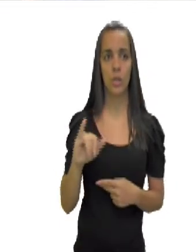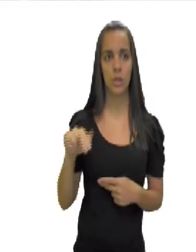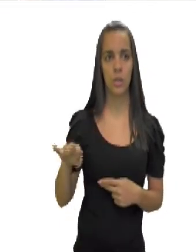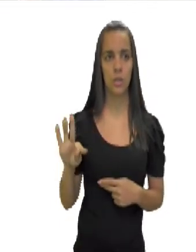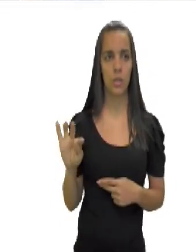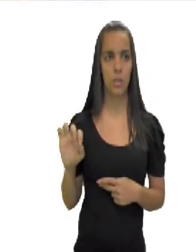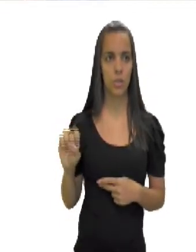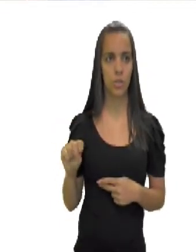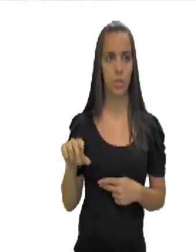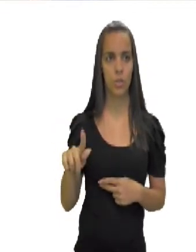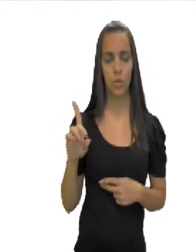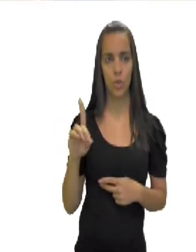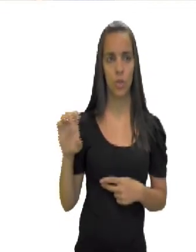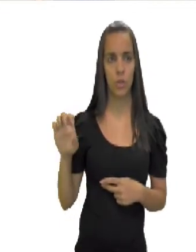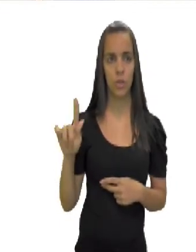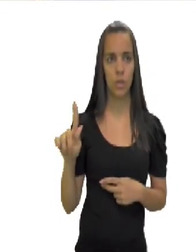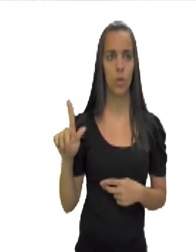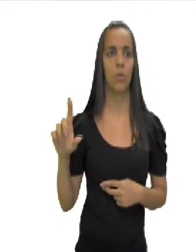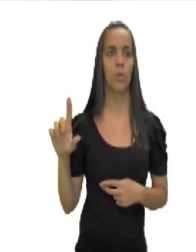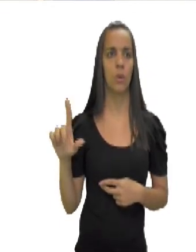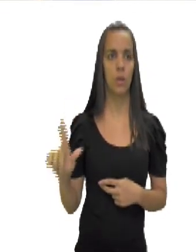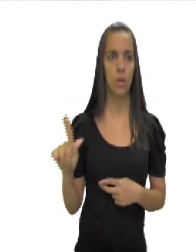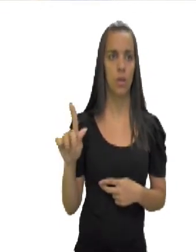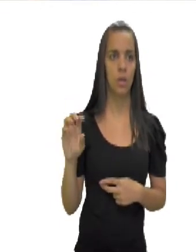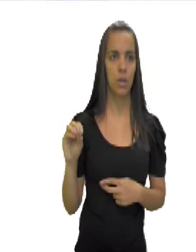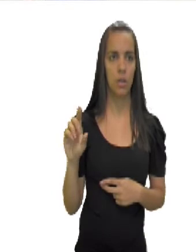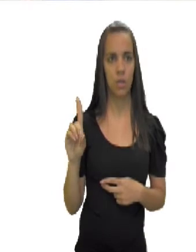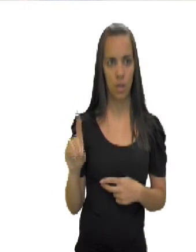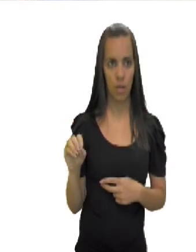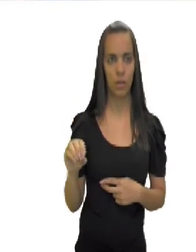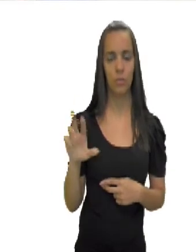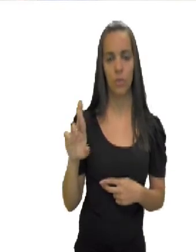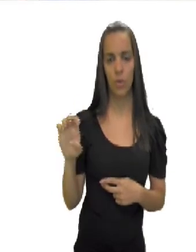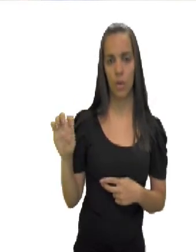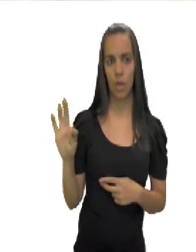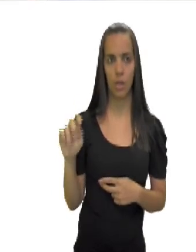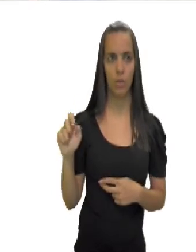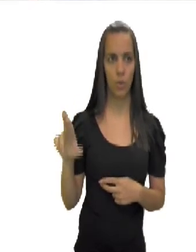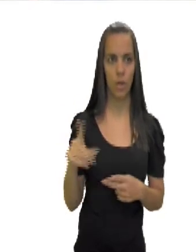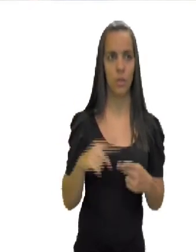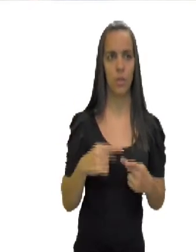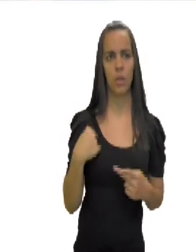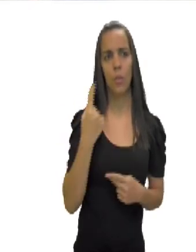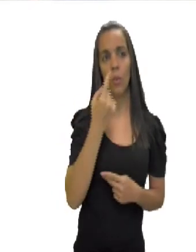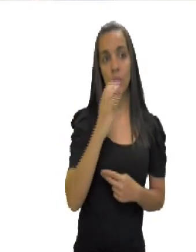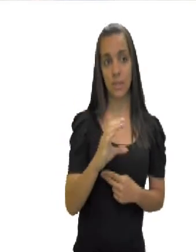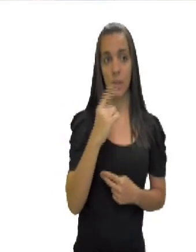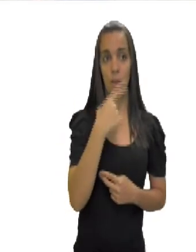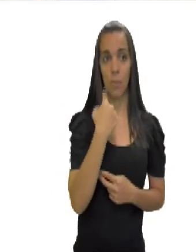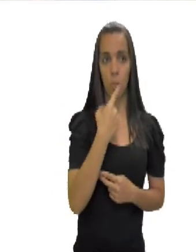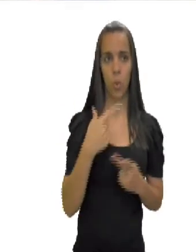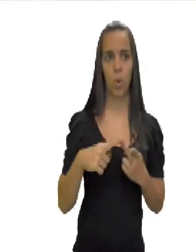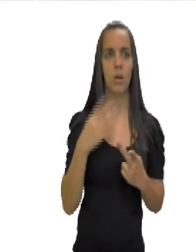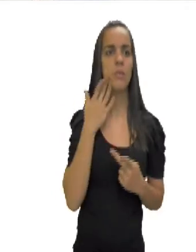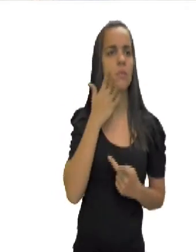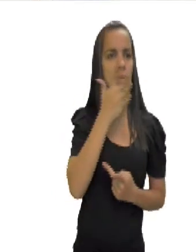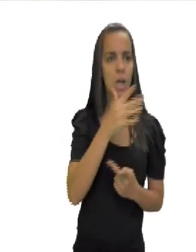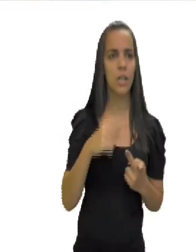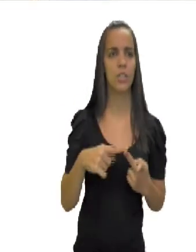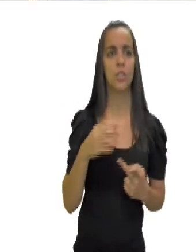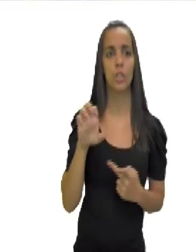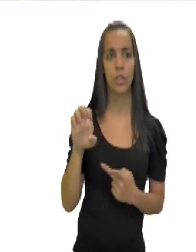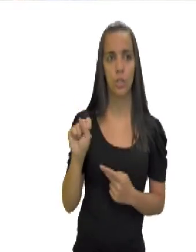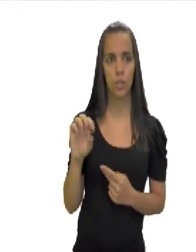Ele passa pela boca, faringe, esôfago, estômago, intestino delgado,